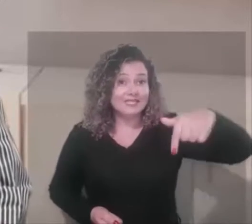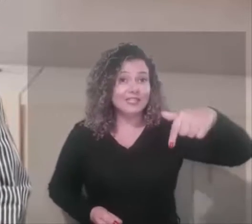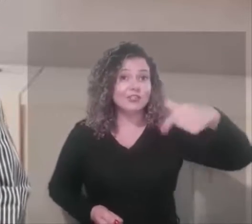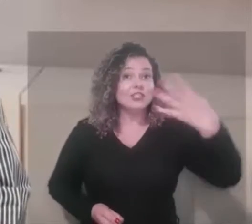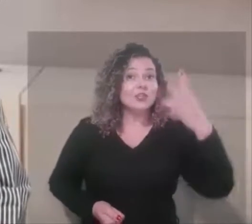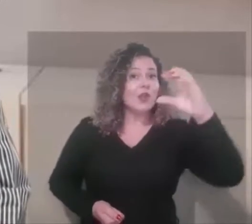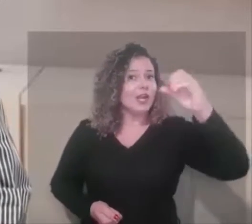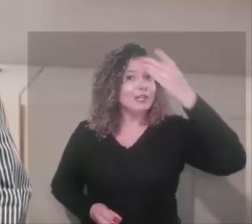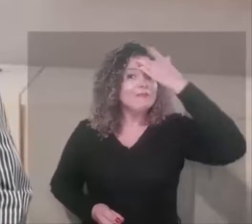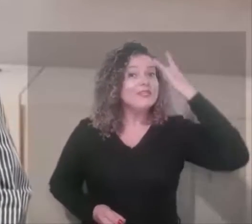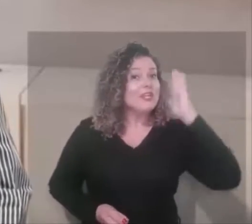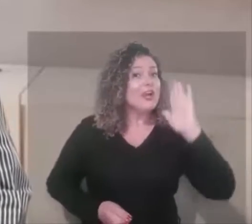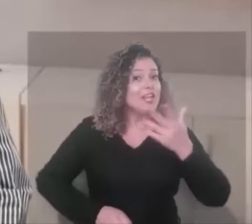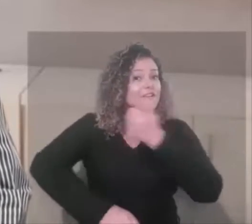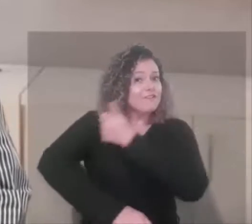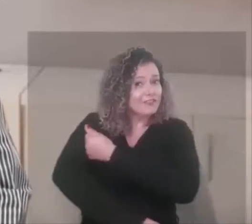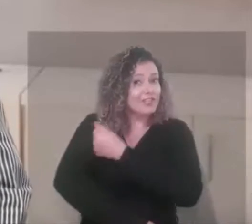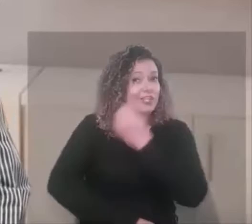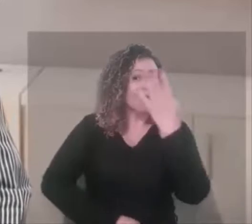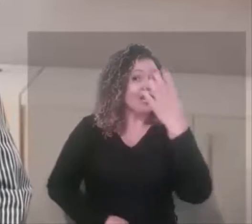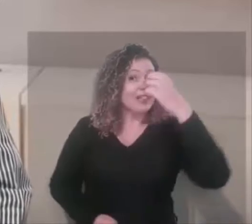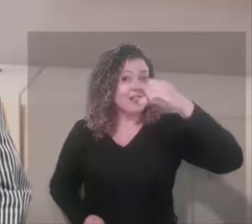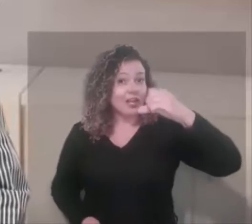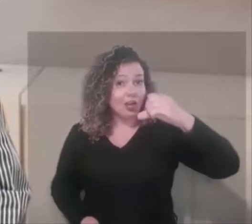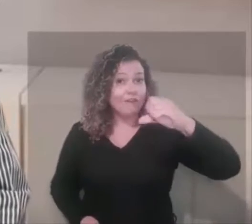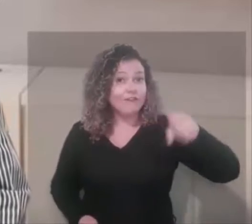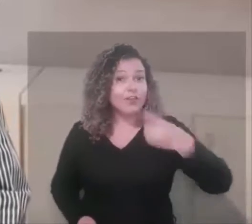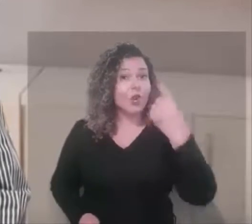agosto, receberam a primeira dose da vacina